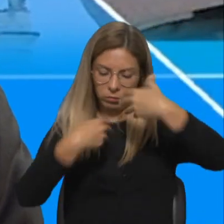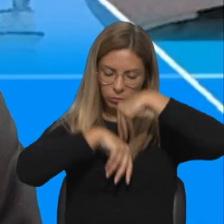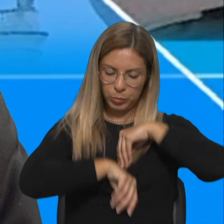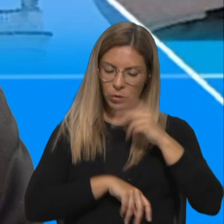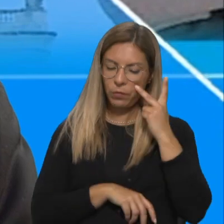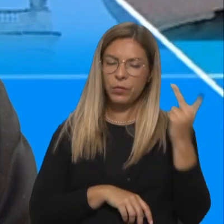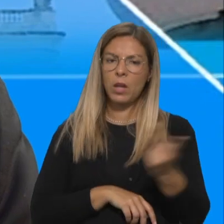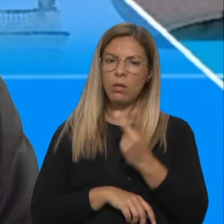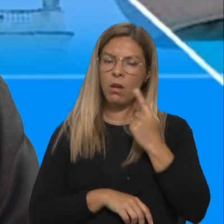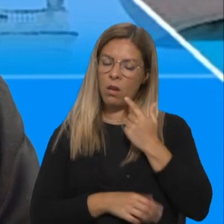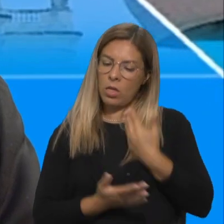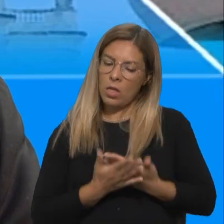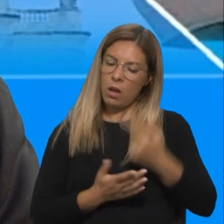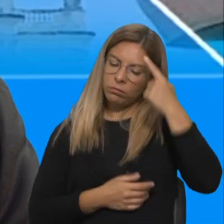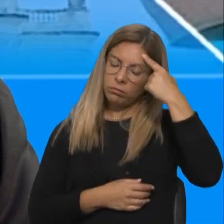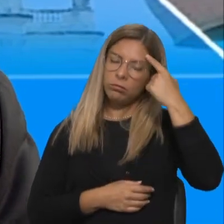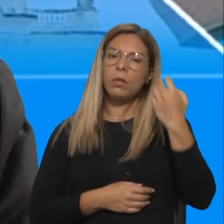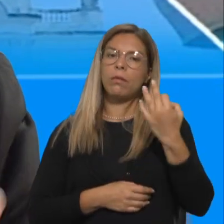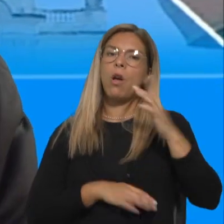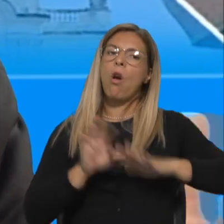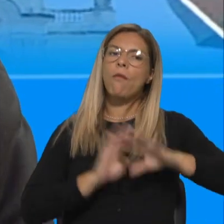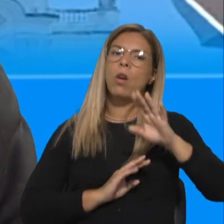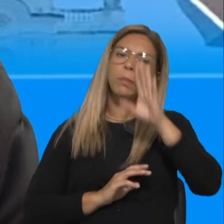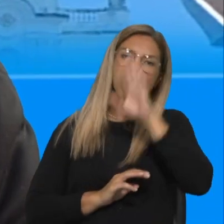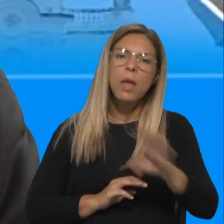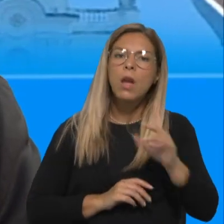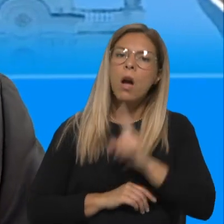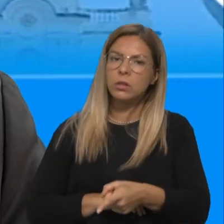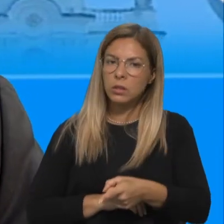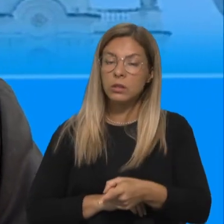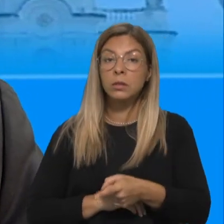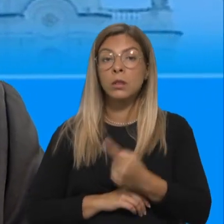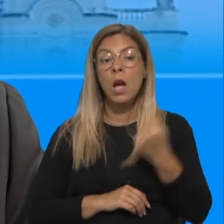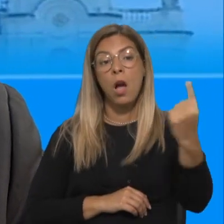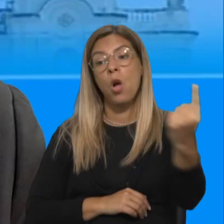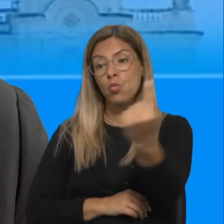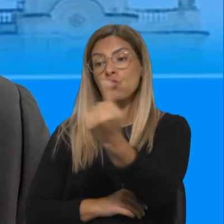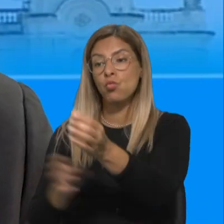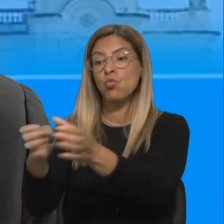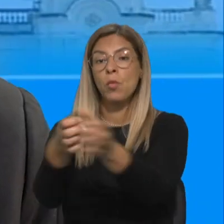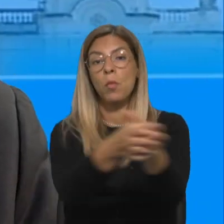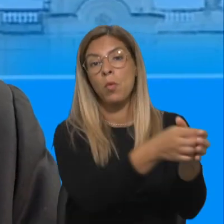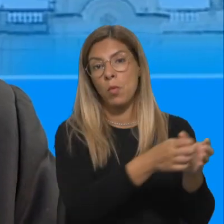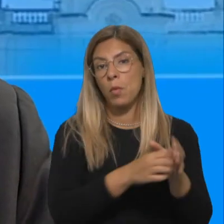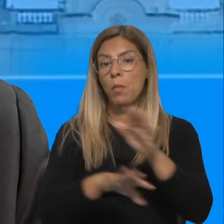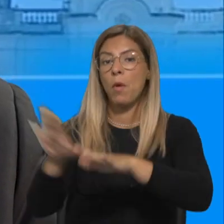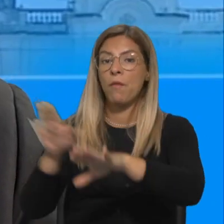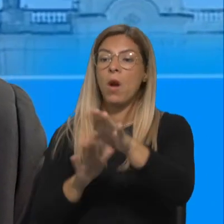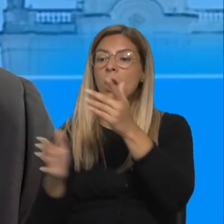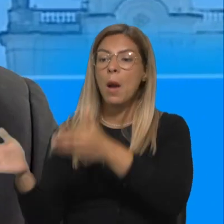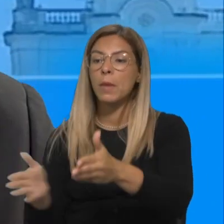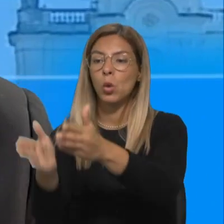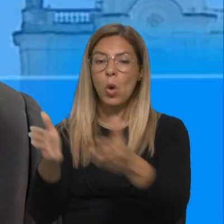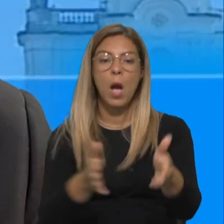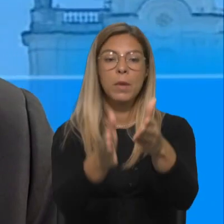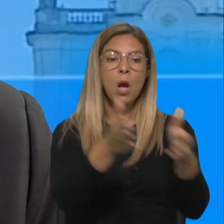fazer com ela. E, portanto, cada comunidade faz, no fundo, o percurso que lhe é mais adequado